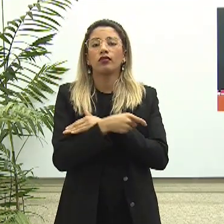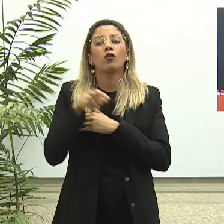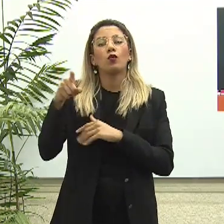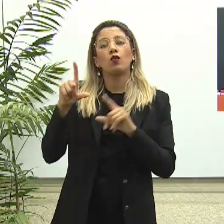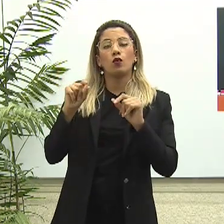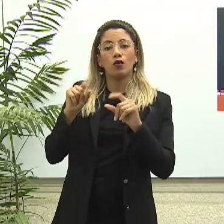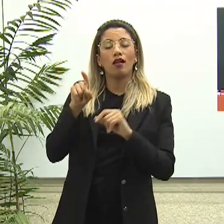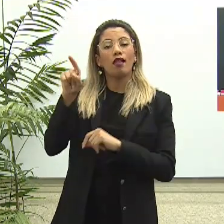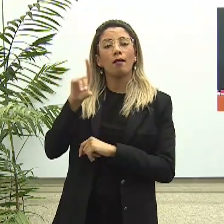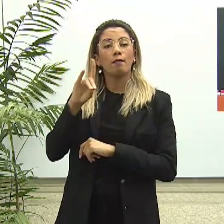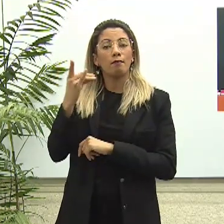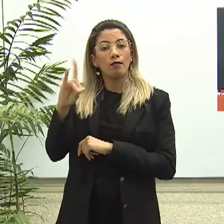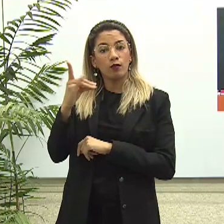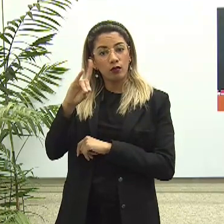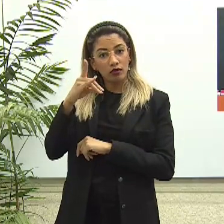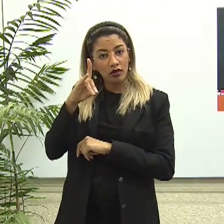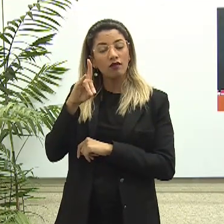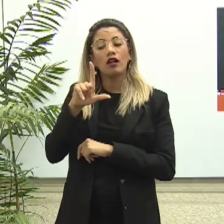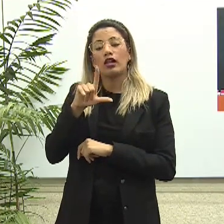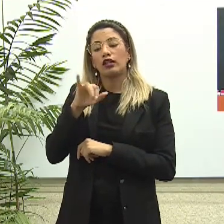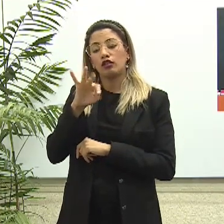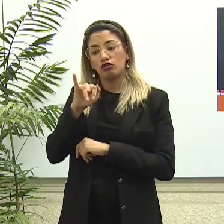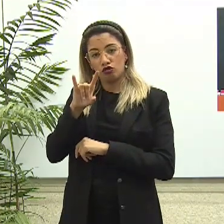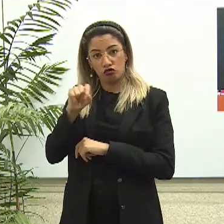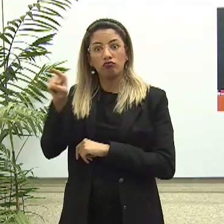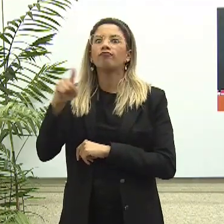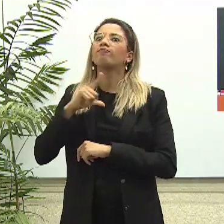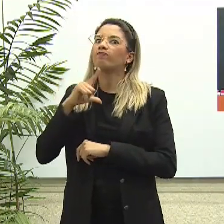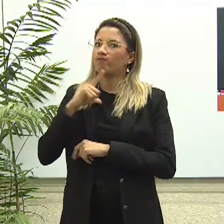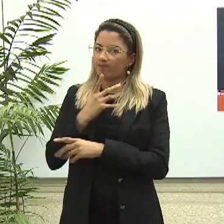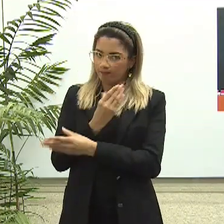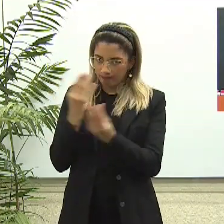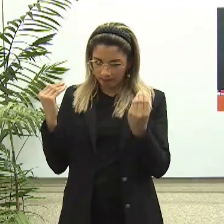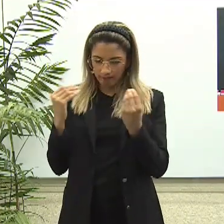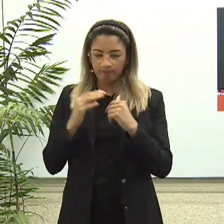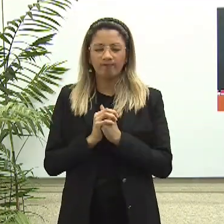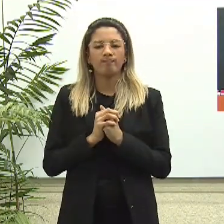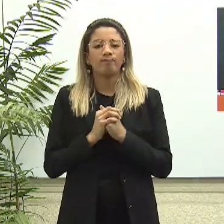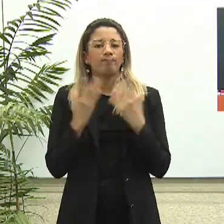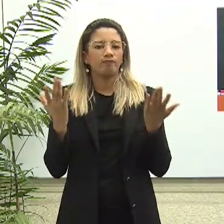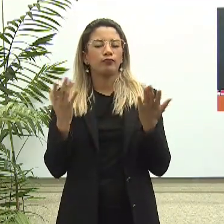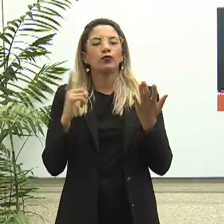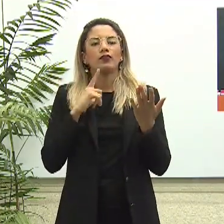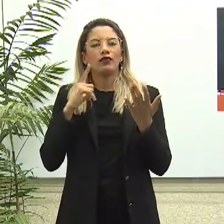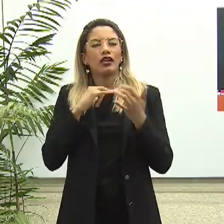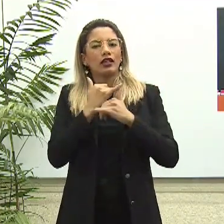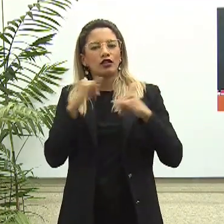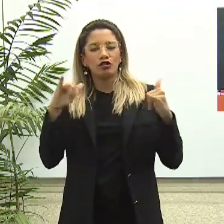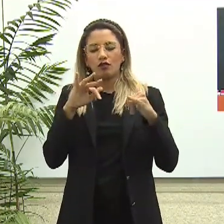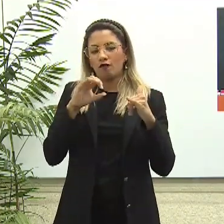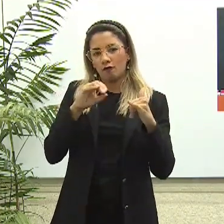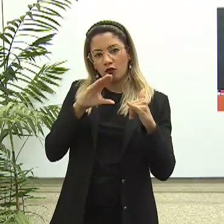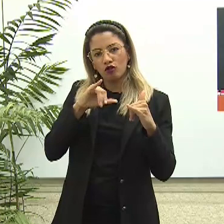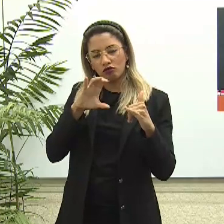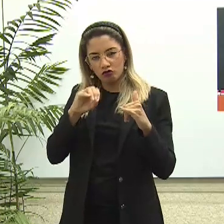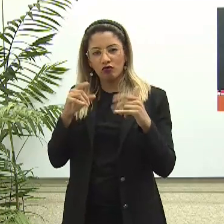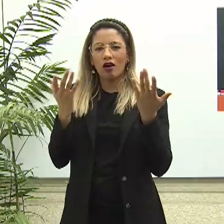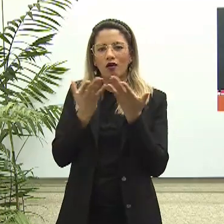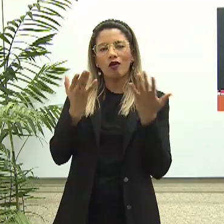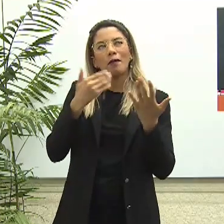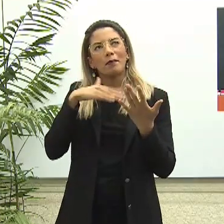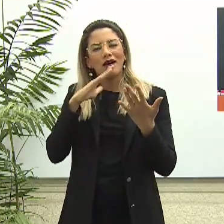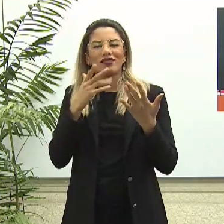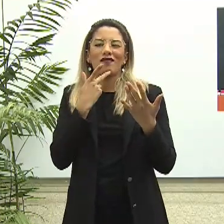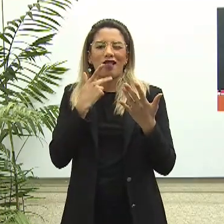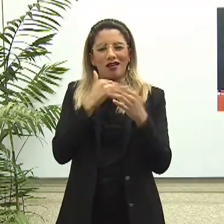lítio E aí agora que a onda é vamos acabar com a energia fóssil e vamos buscar energia renovável